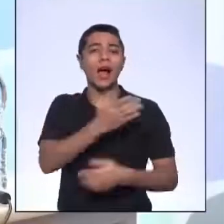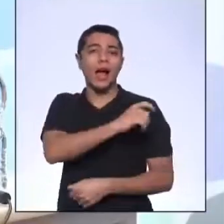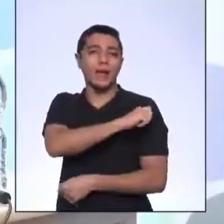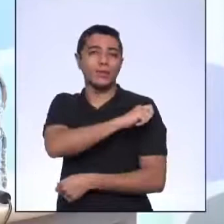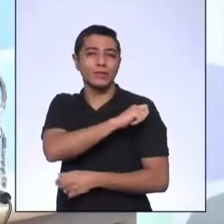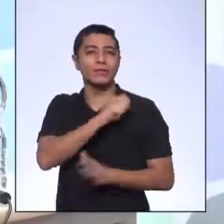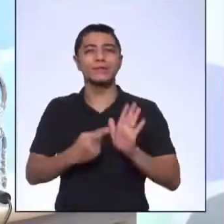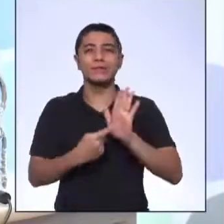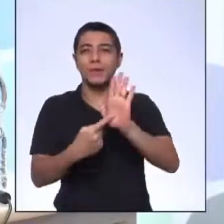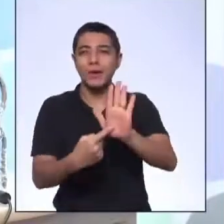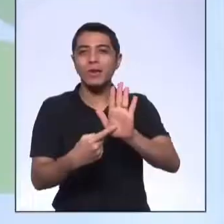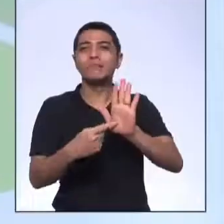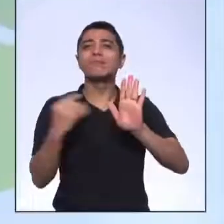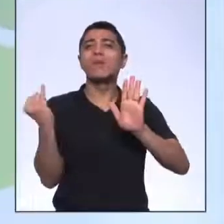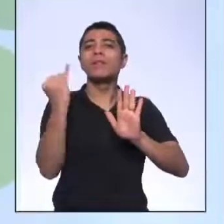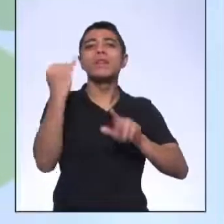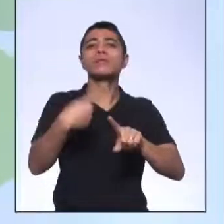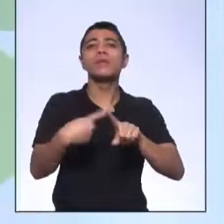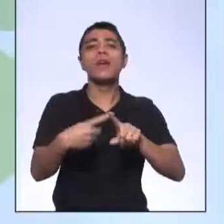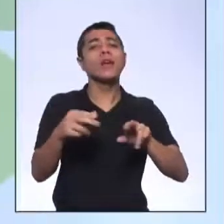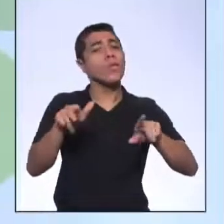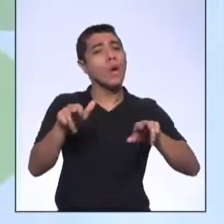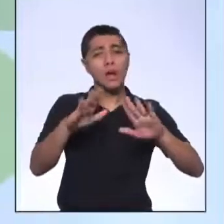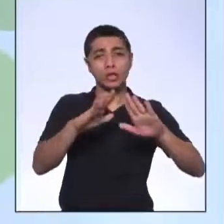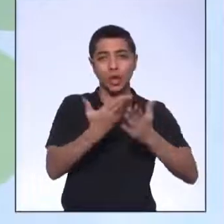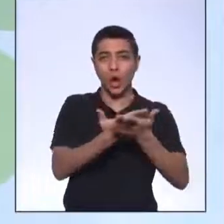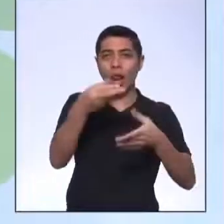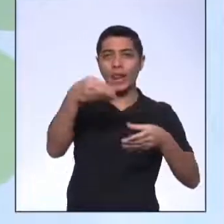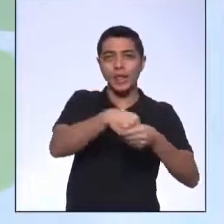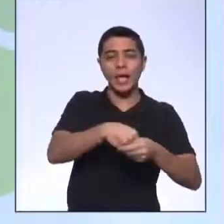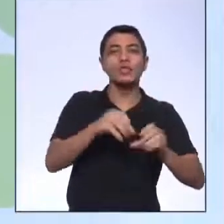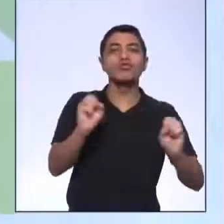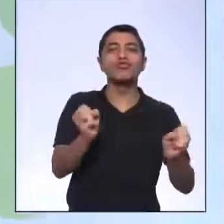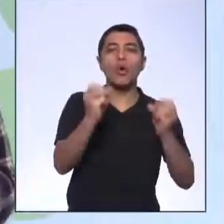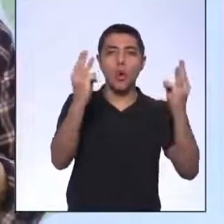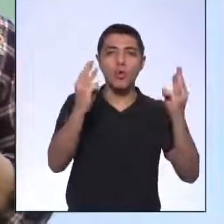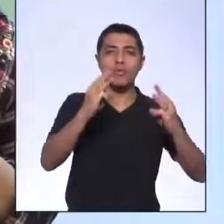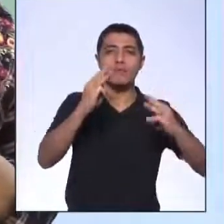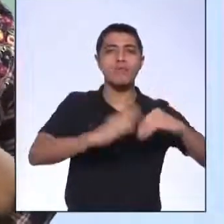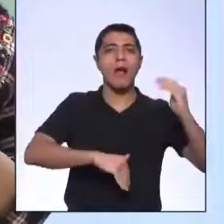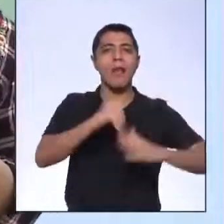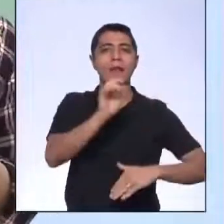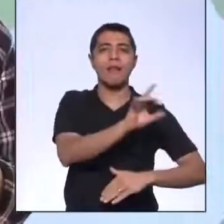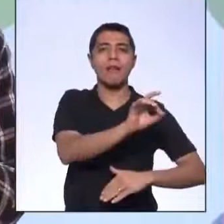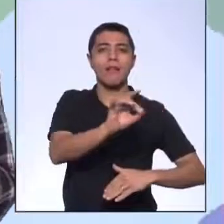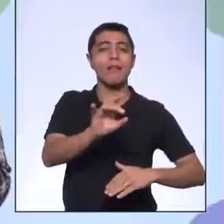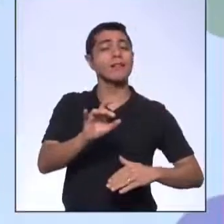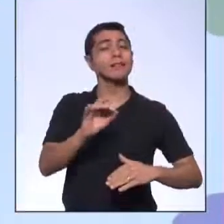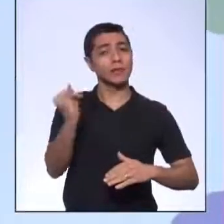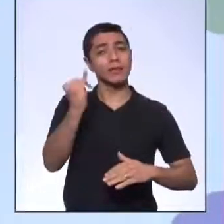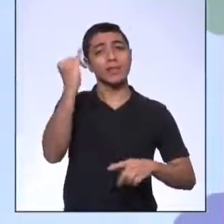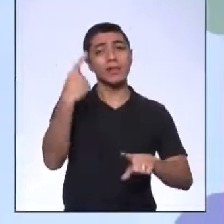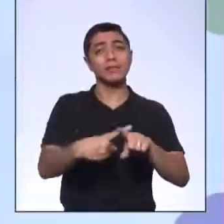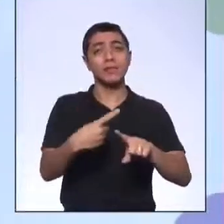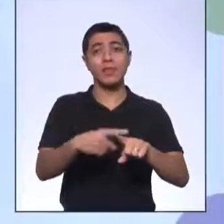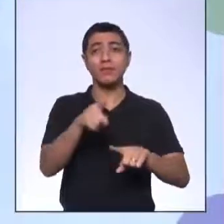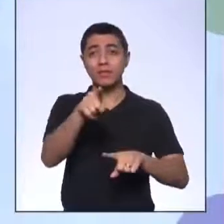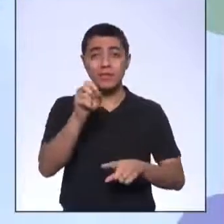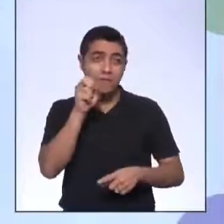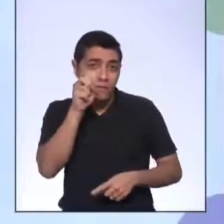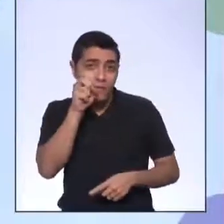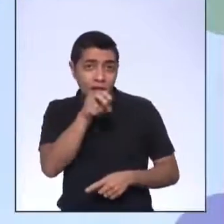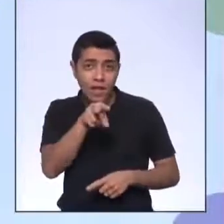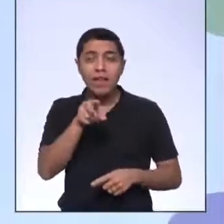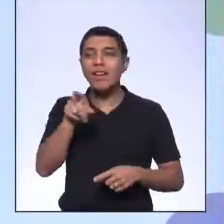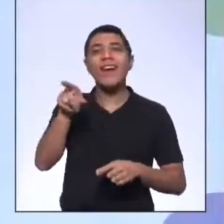escola são importantes tá é a partir daí que você vai ver que aquele aluno lá que tá no último ano da